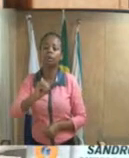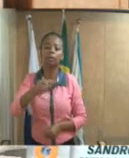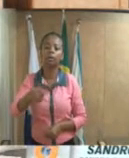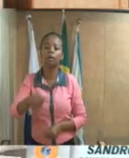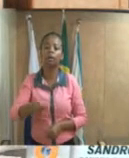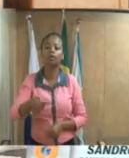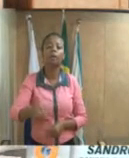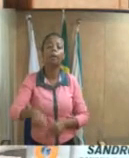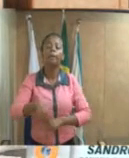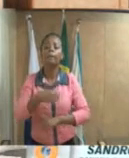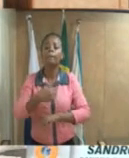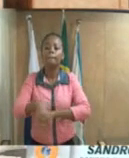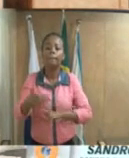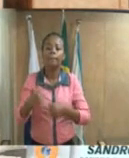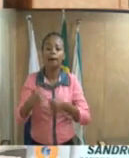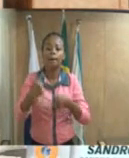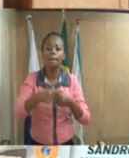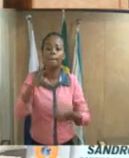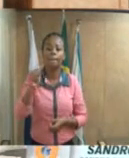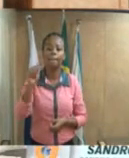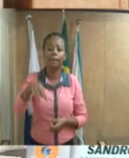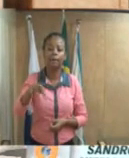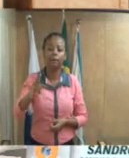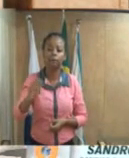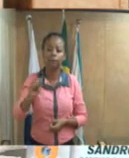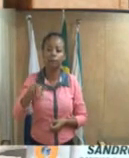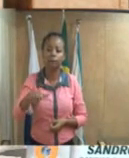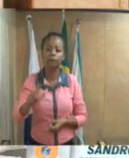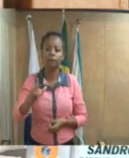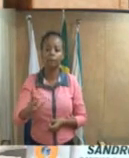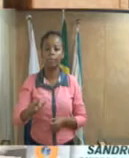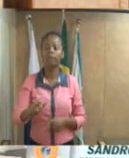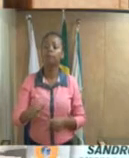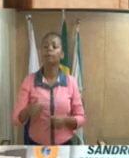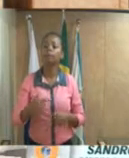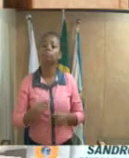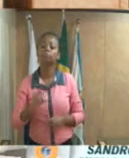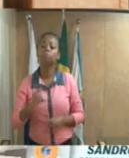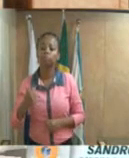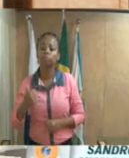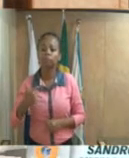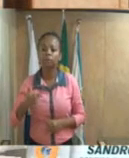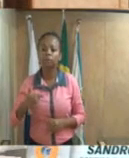segundo distrito deste município, com a finalidade de implantar uma creche no local.